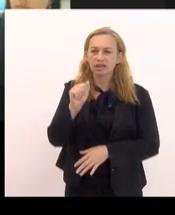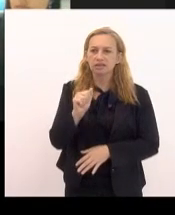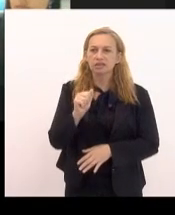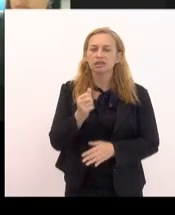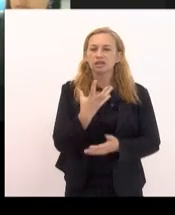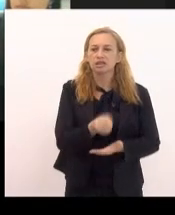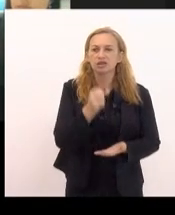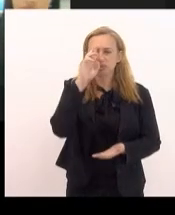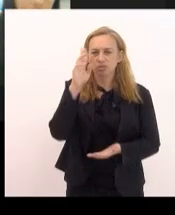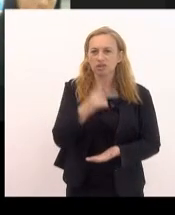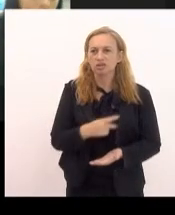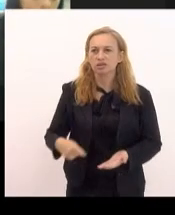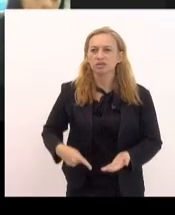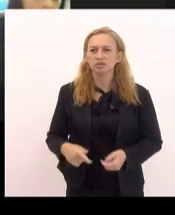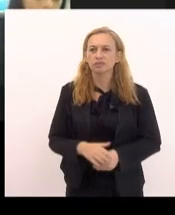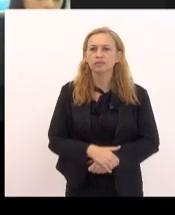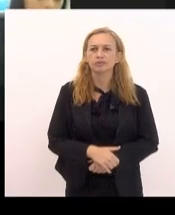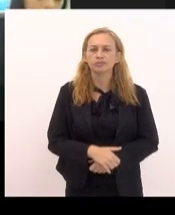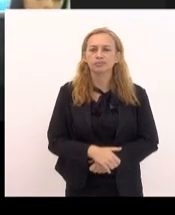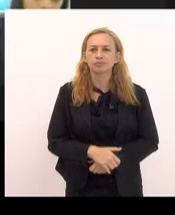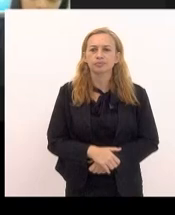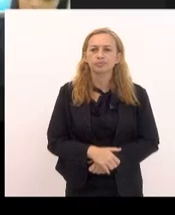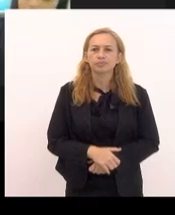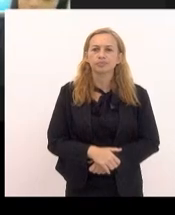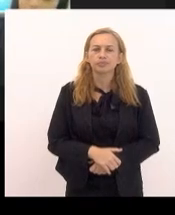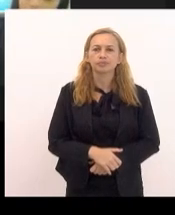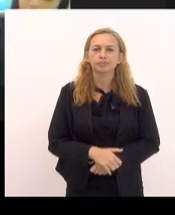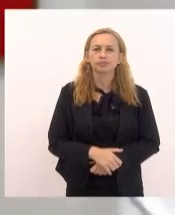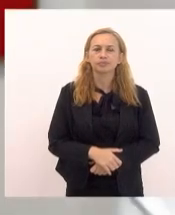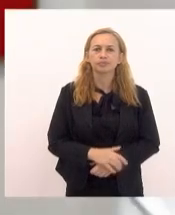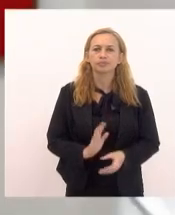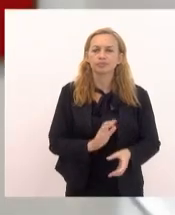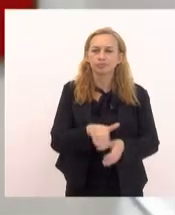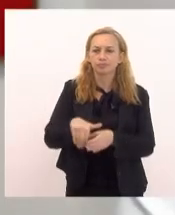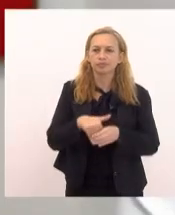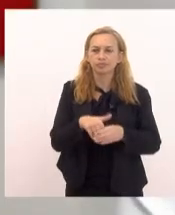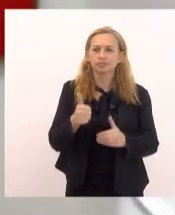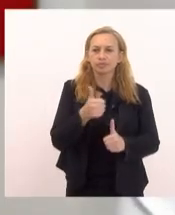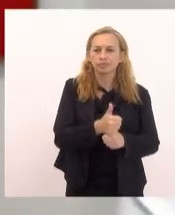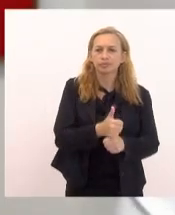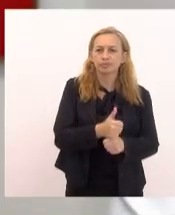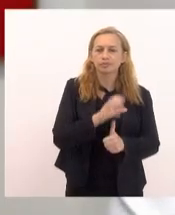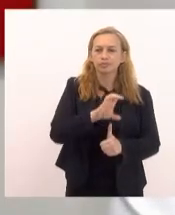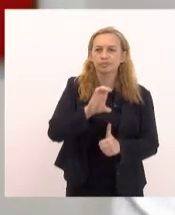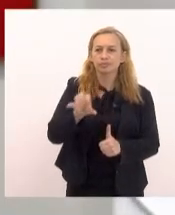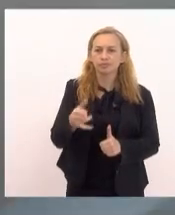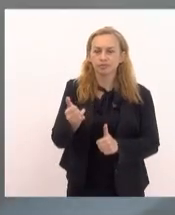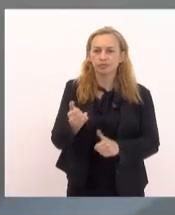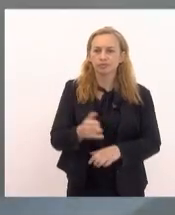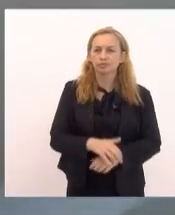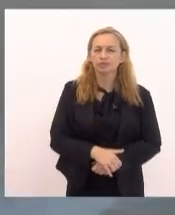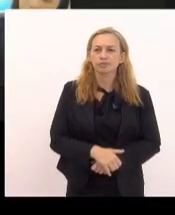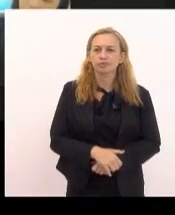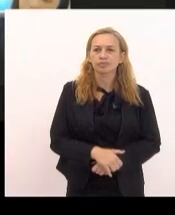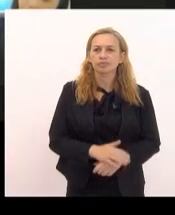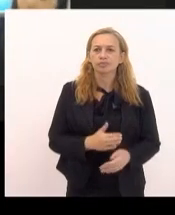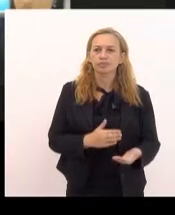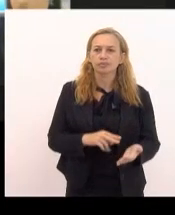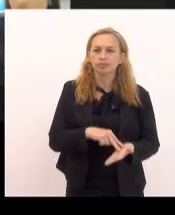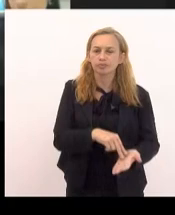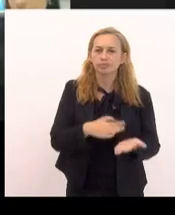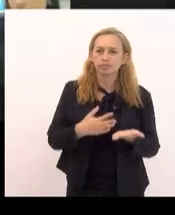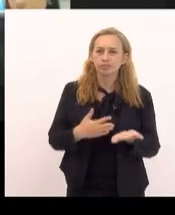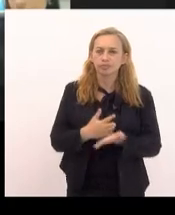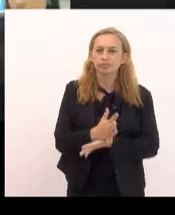Favorável, senhor presidente. Com os pareceres emitidos em votação substitutiva da CCJ, senhores que aprovam, permaneçam como